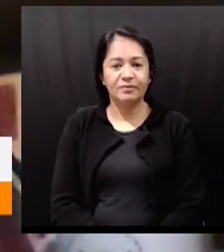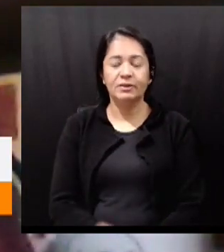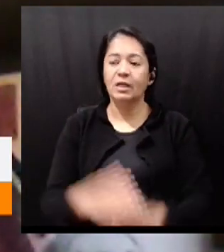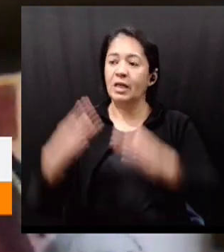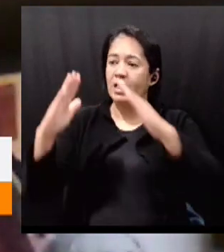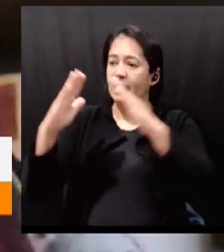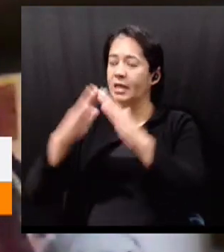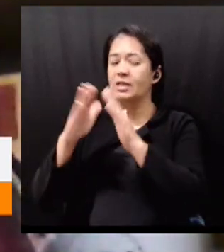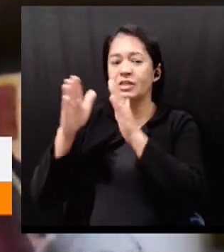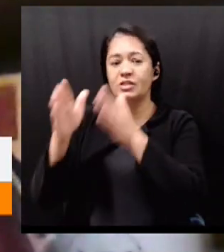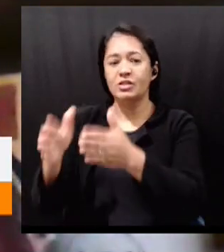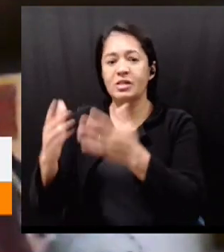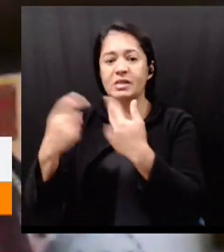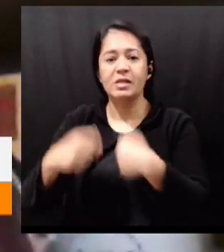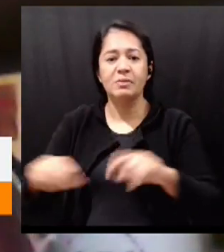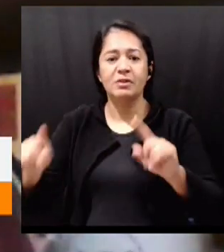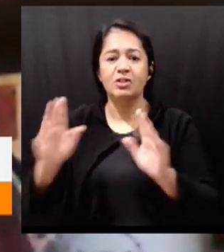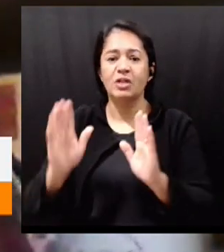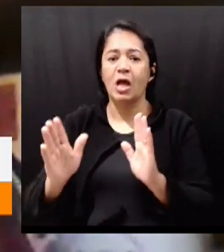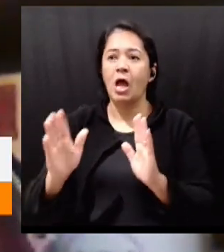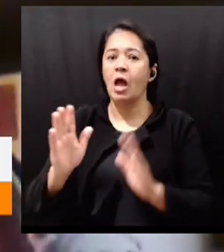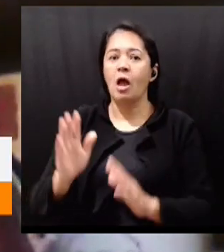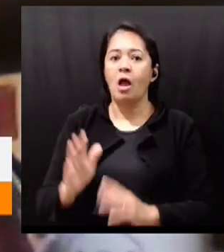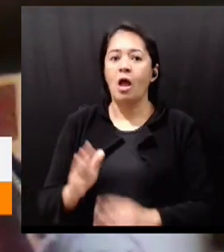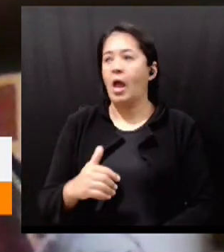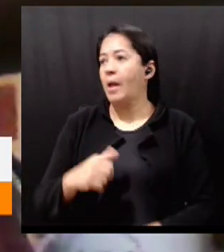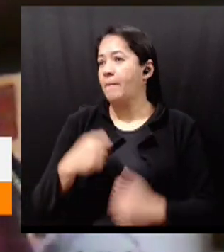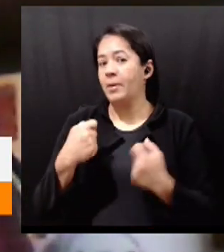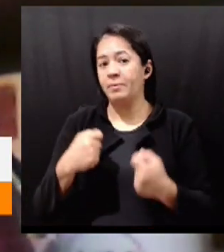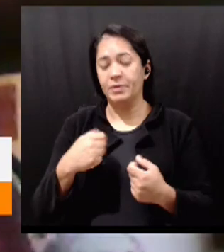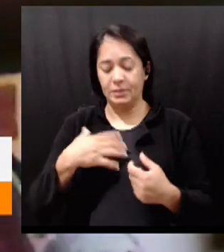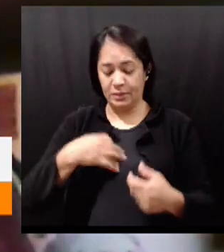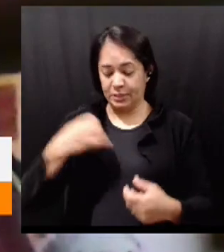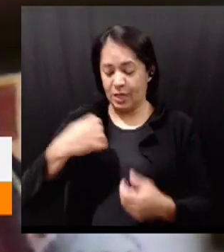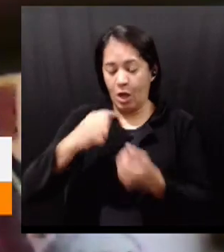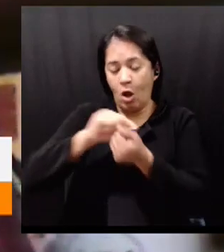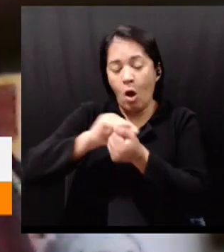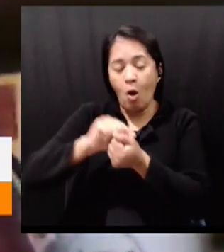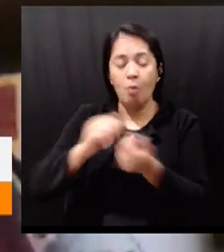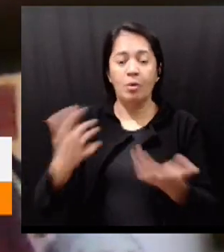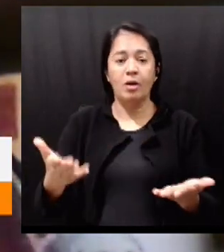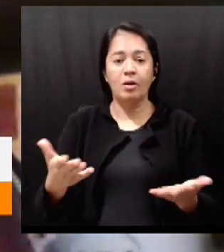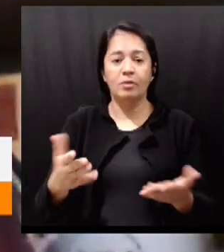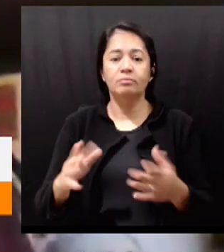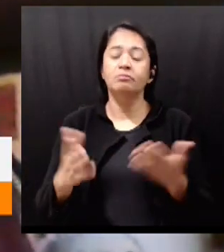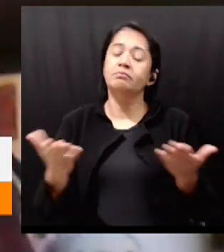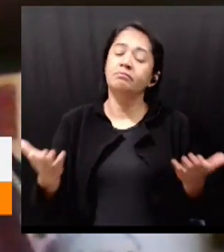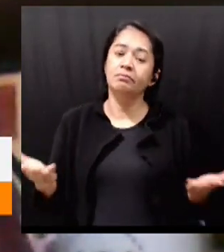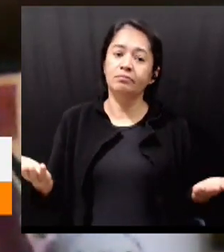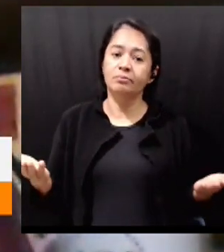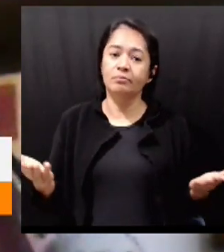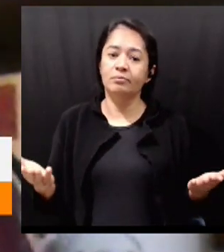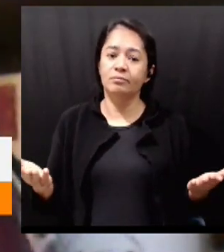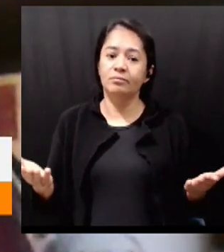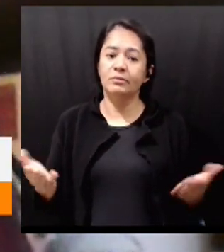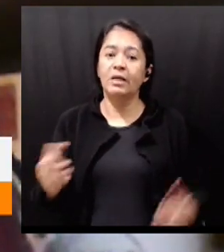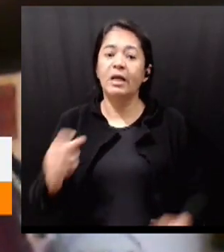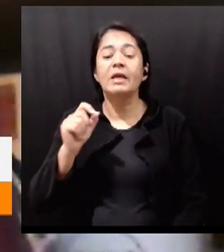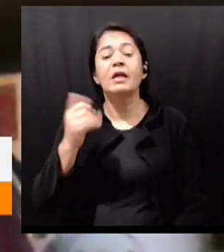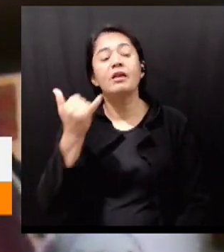já correr para o tanque. Ah, mas eu tenho que lavar roupa. Ah, mas eu. Então, quem foi que disse que é